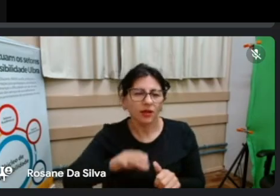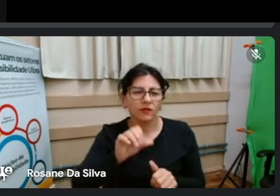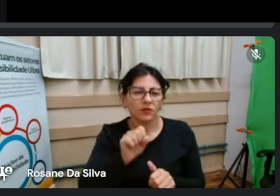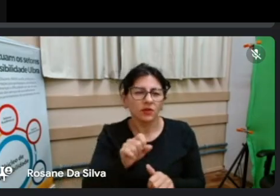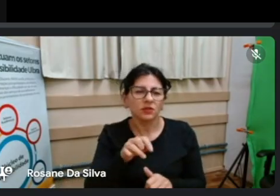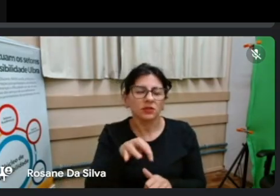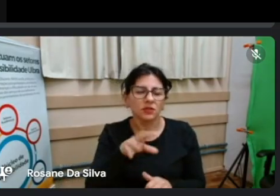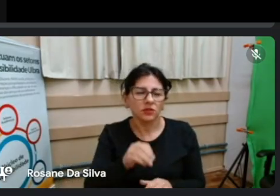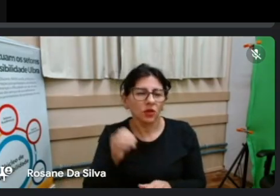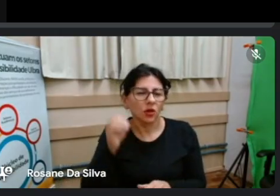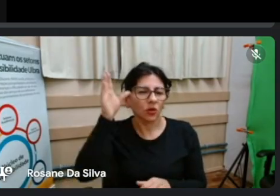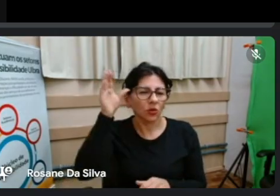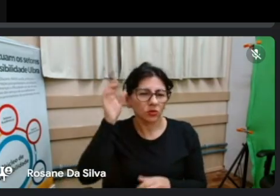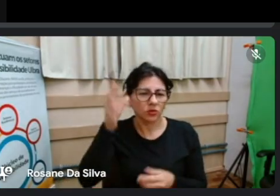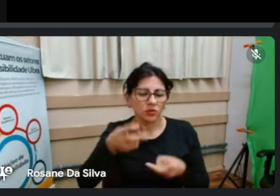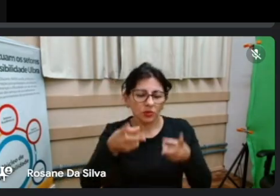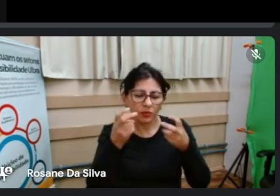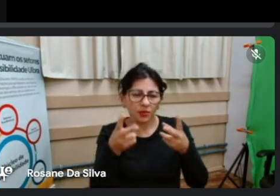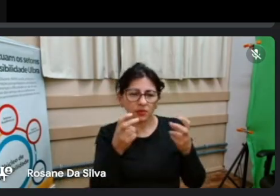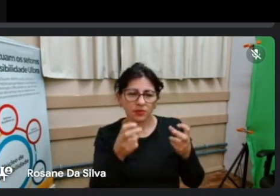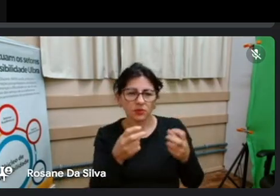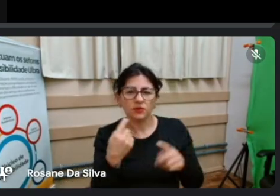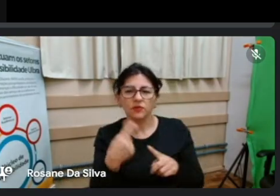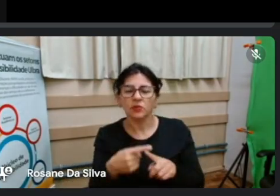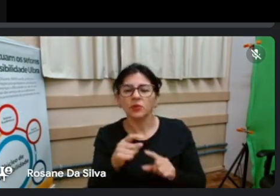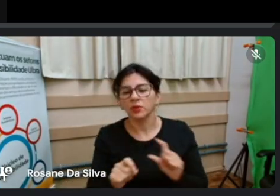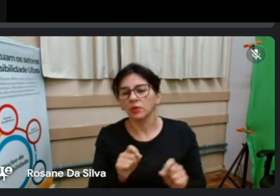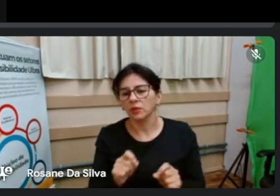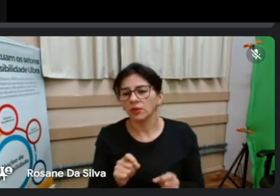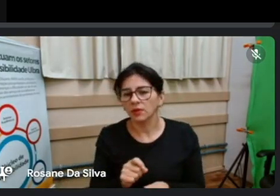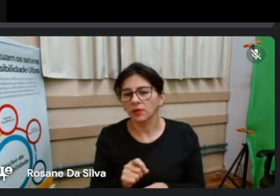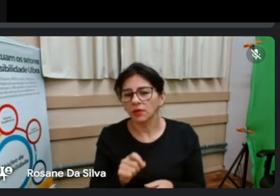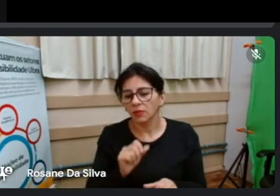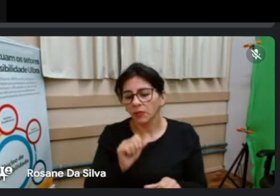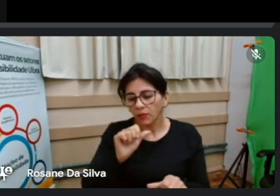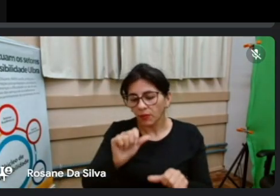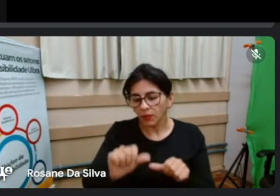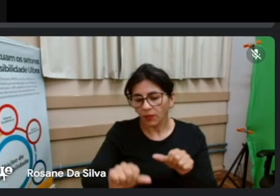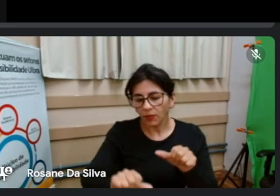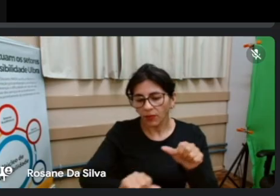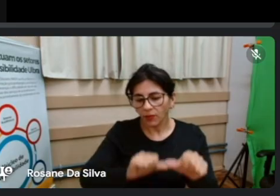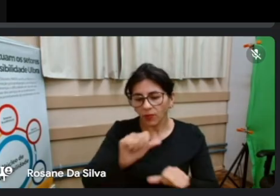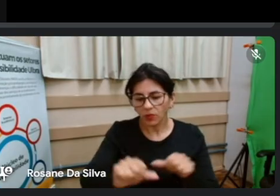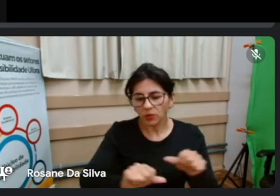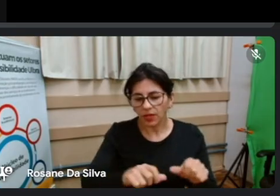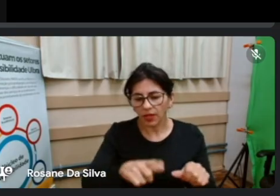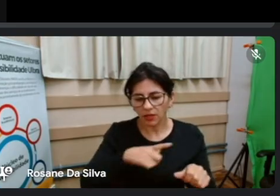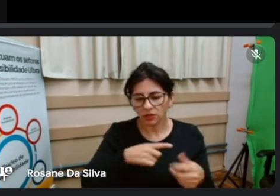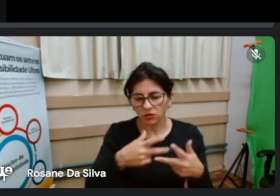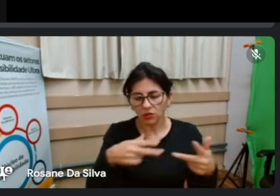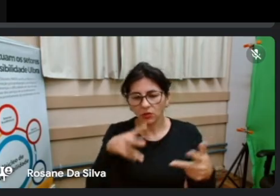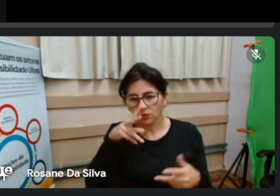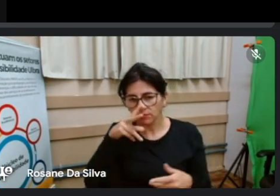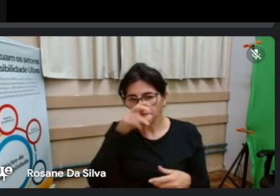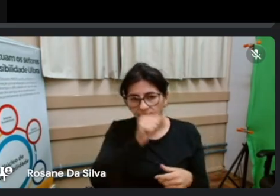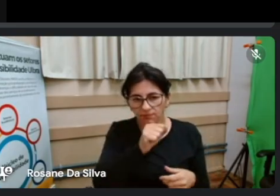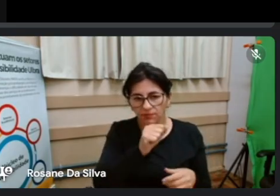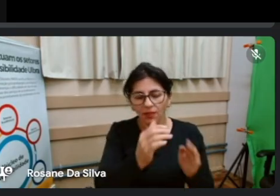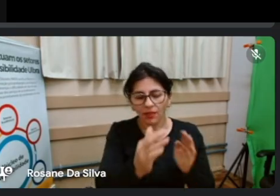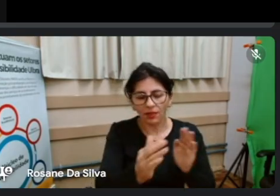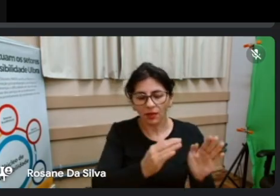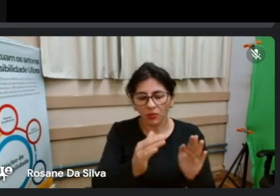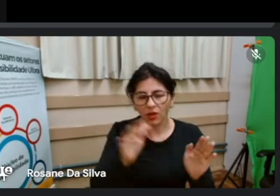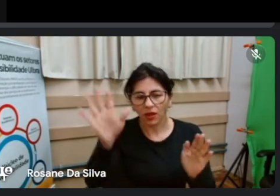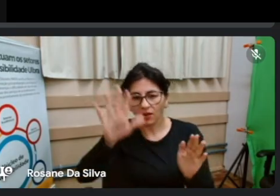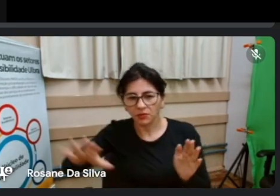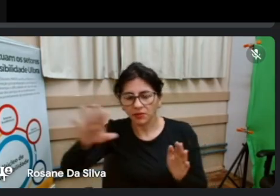ã porque eh mudava tinha implicações muito fortes temporais e espaciais eh se